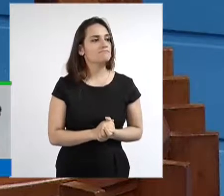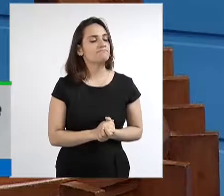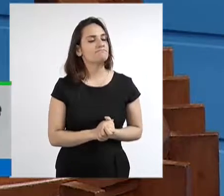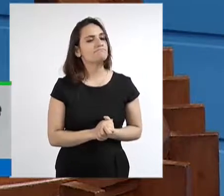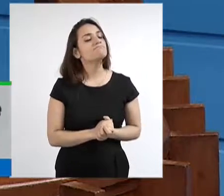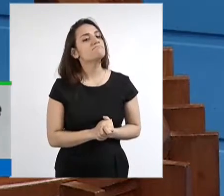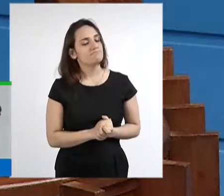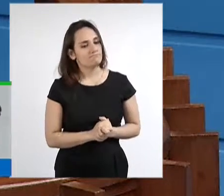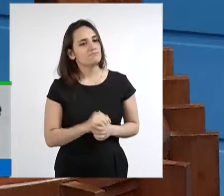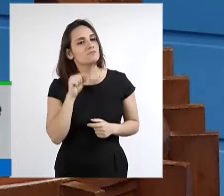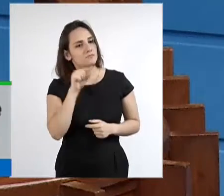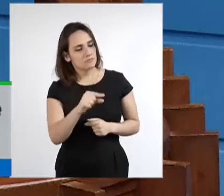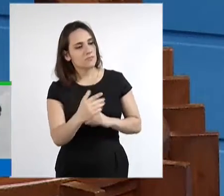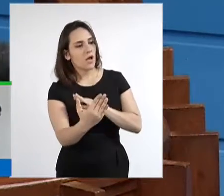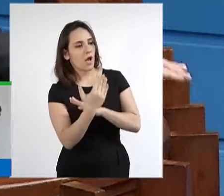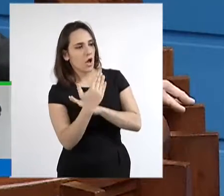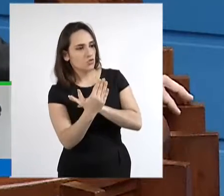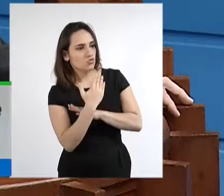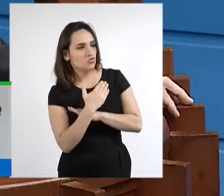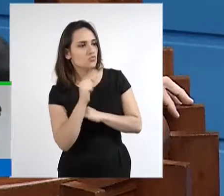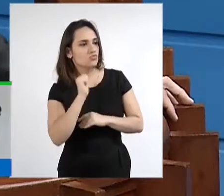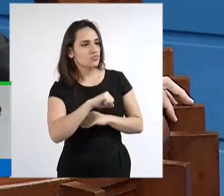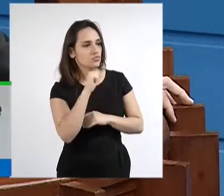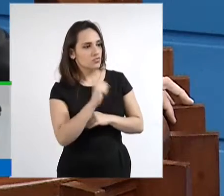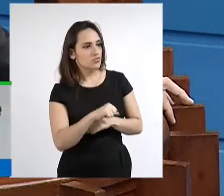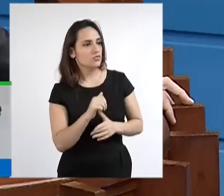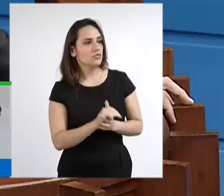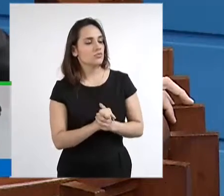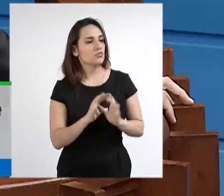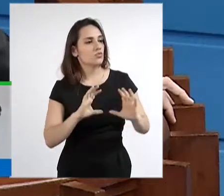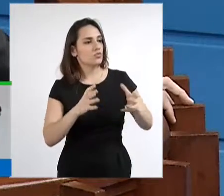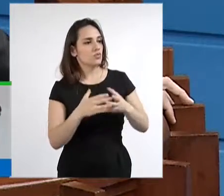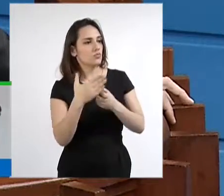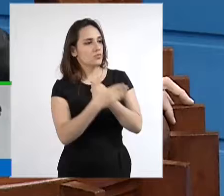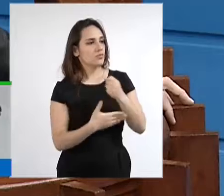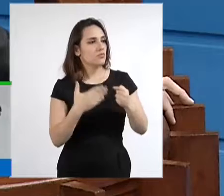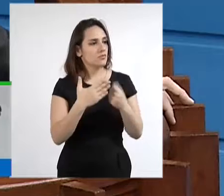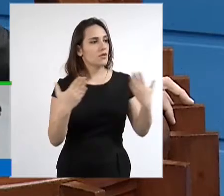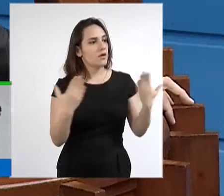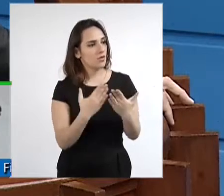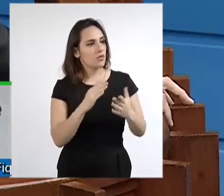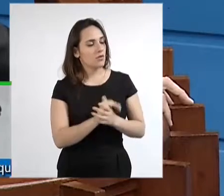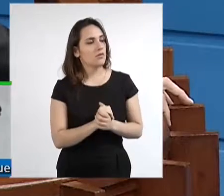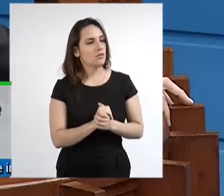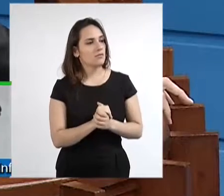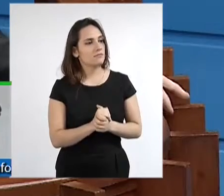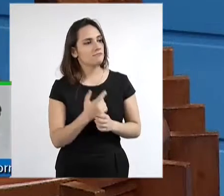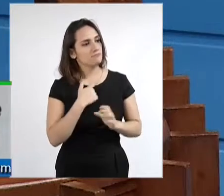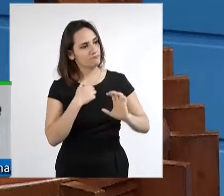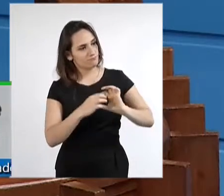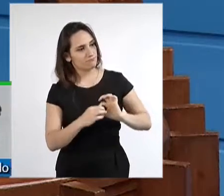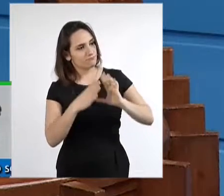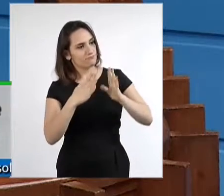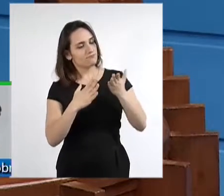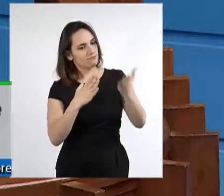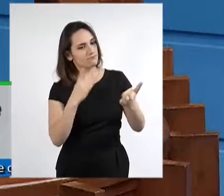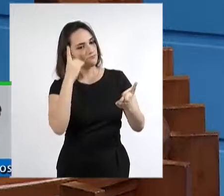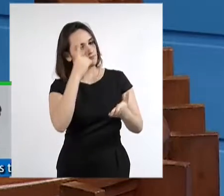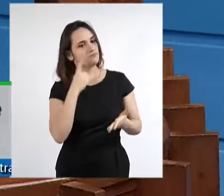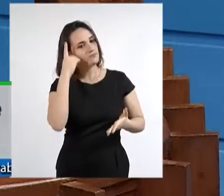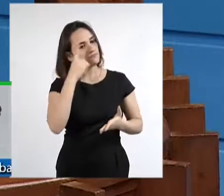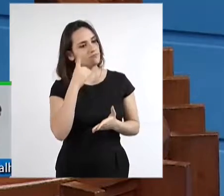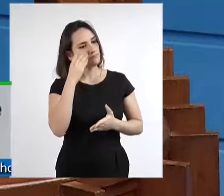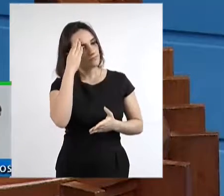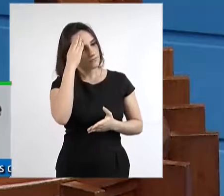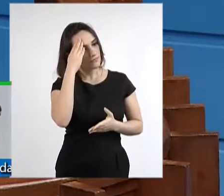tem contribuído muito com a frente parlamentar. Agora, deixo a palavra com o